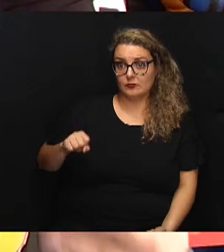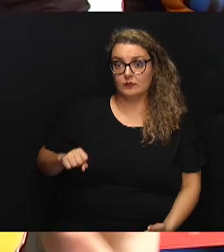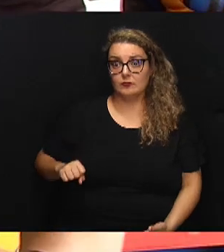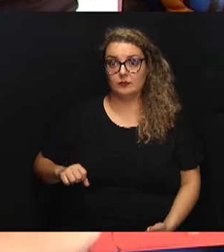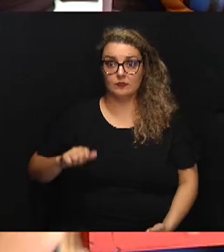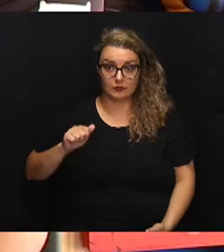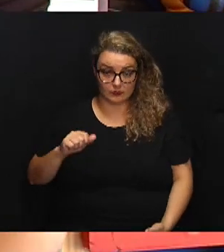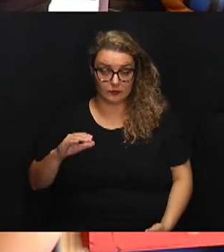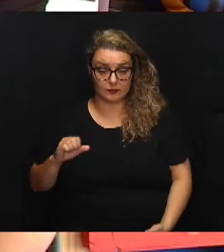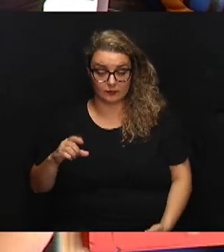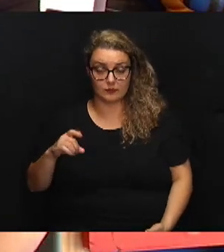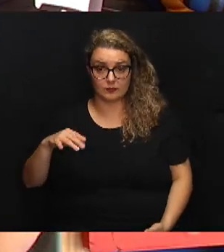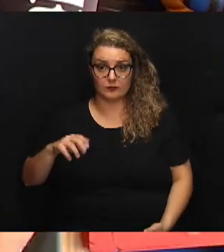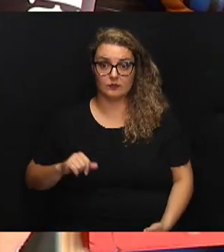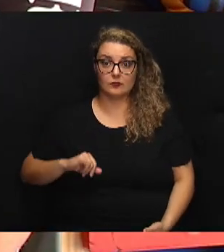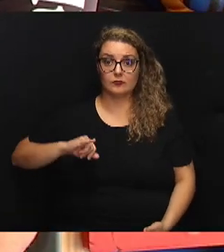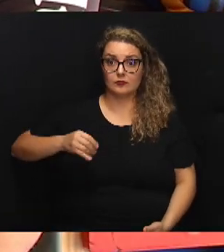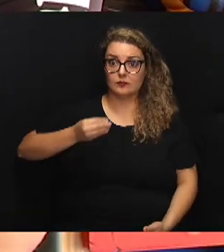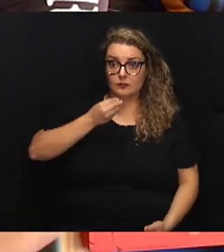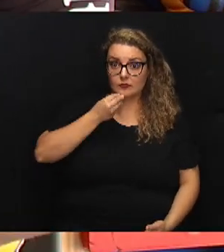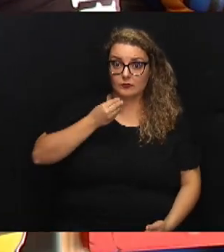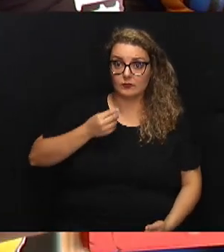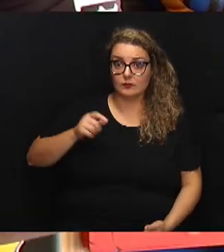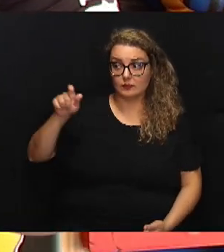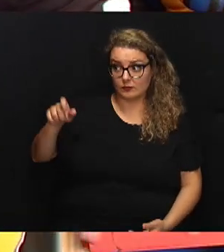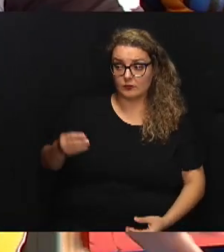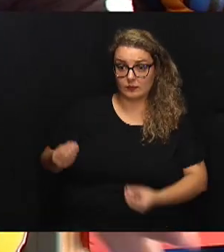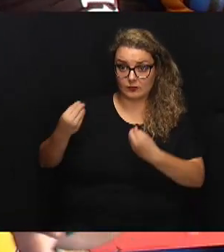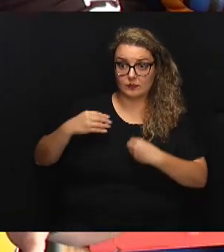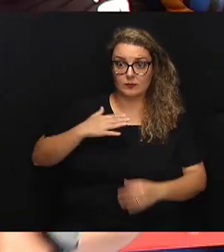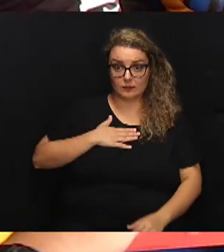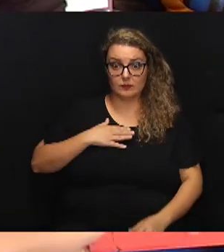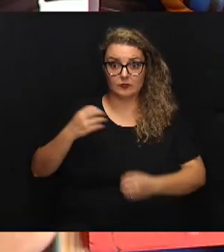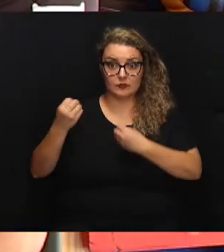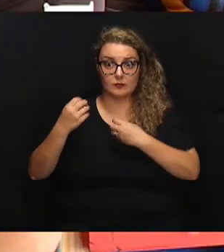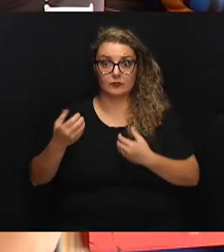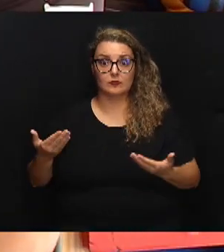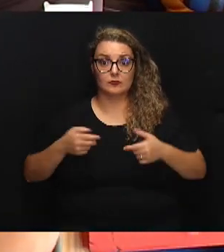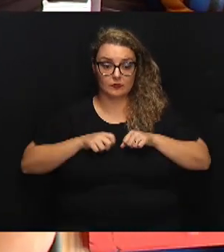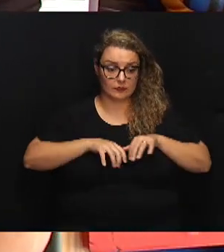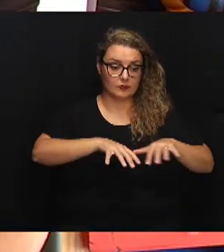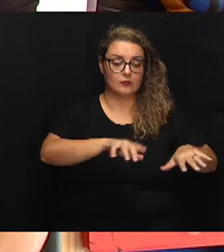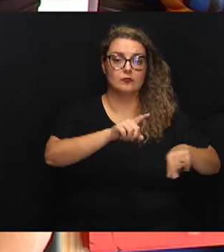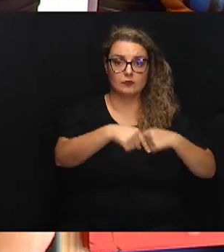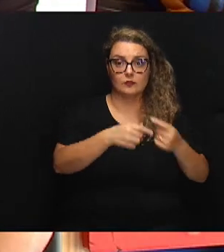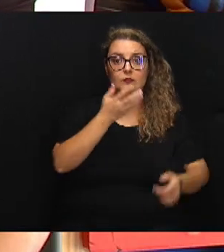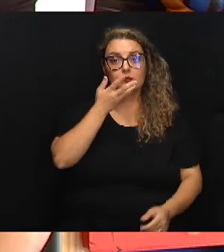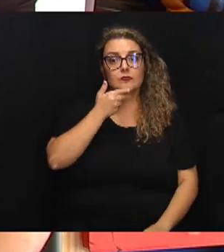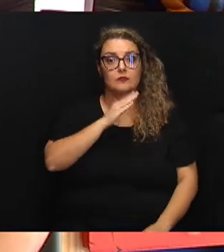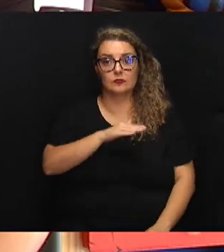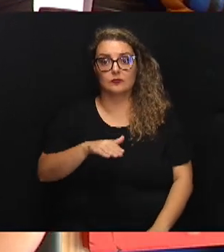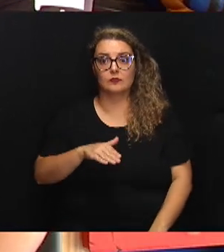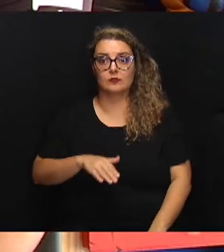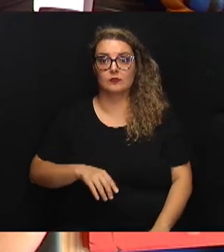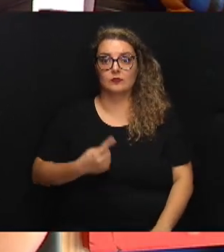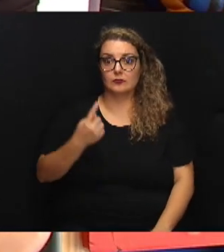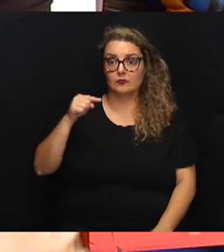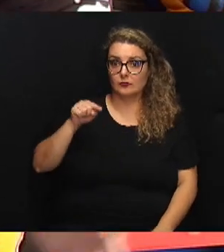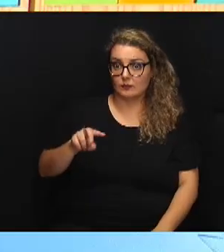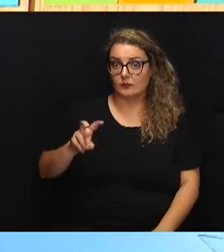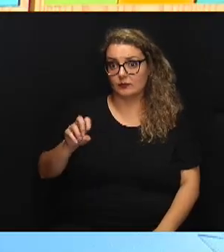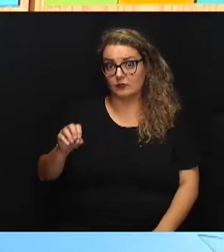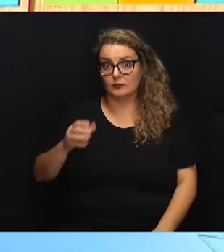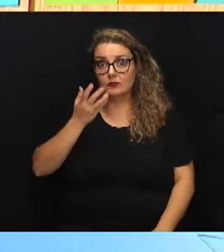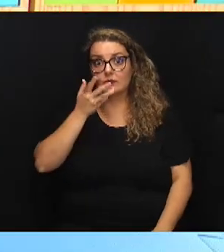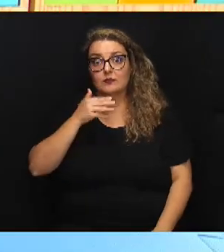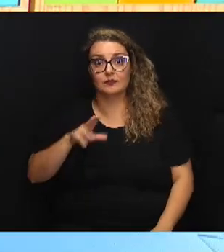à oportunidade que uma pessoa lá atrás me deu, hoje eu procuro multiplicar com as outras crianças. Eu já dei aula para mais de 1.500 crianças aí